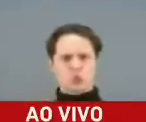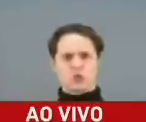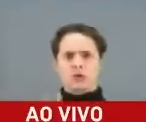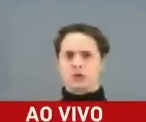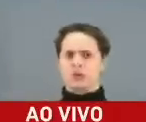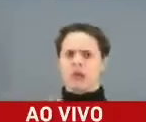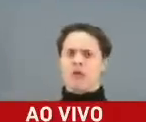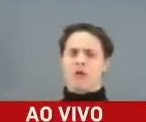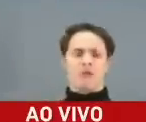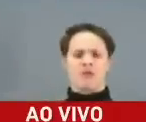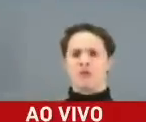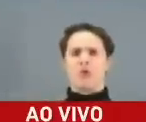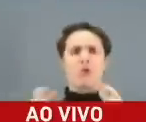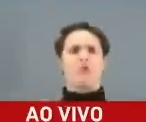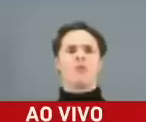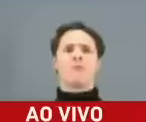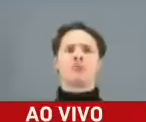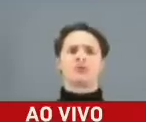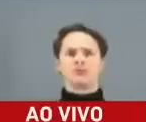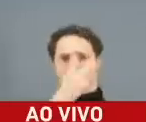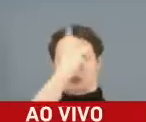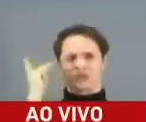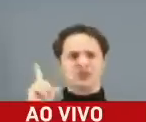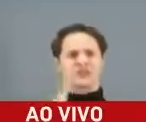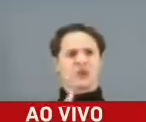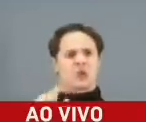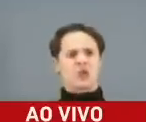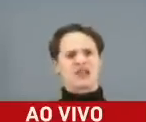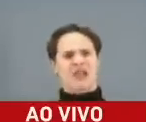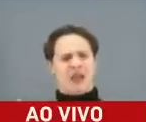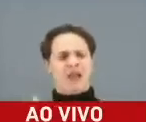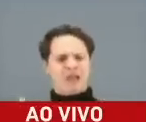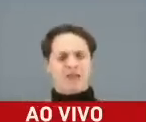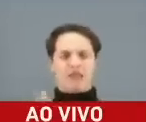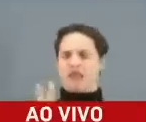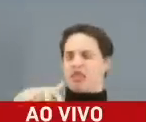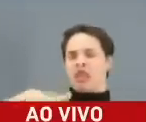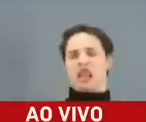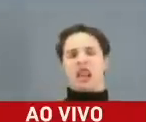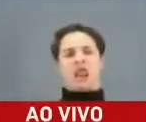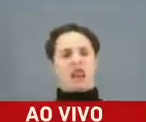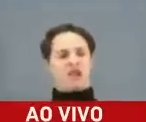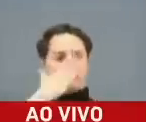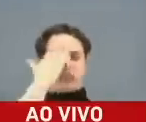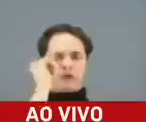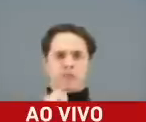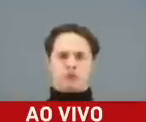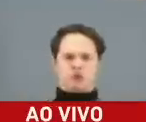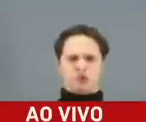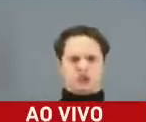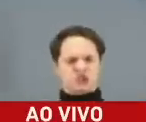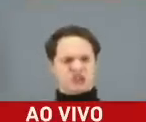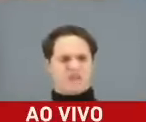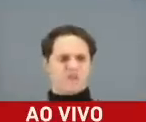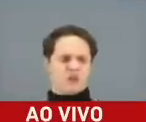pode ser tolerada. Até onde vai o poder do ser humano, a ânsia por buscar protagonismo ou pequeno poder, a ponto de